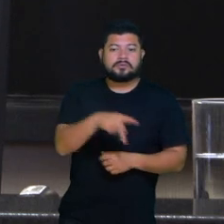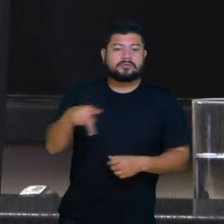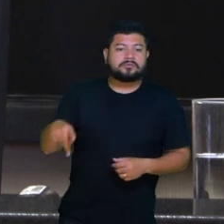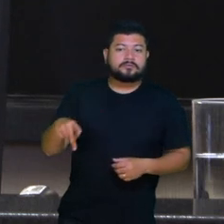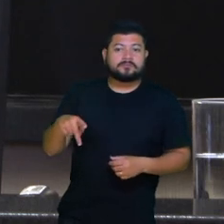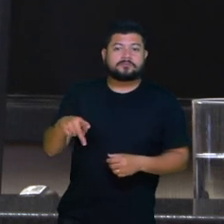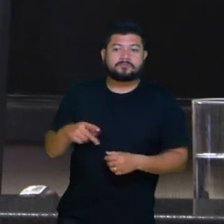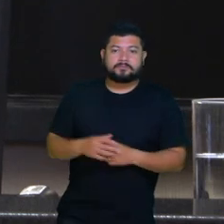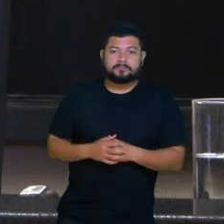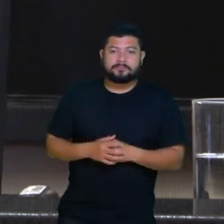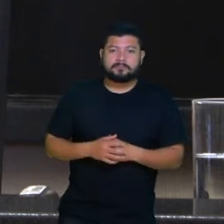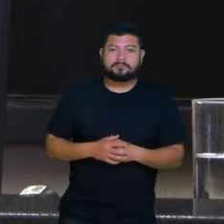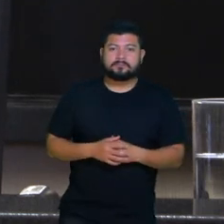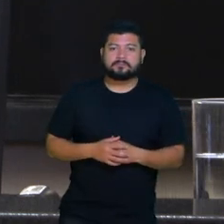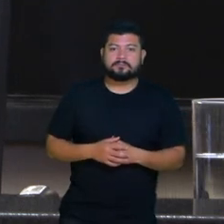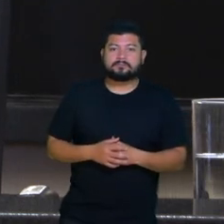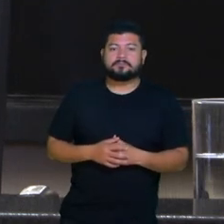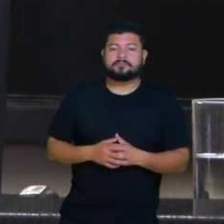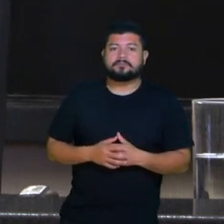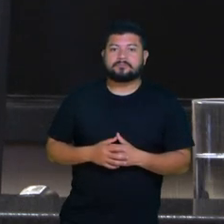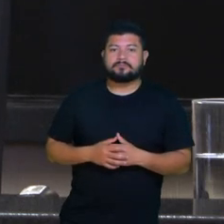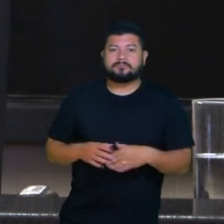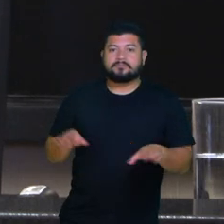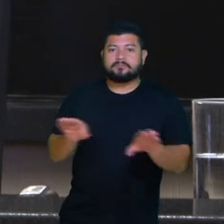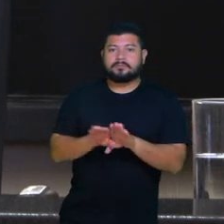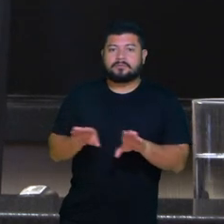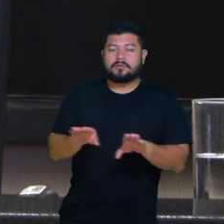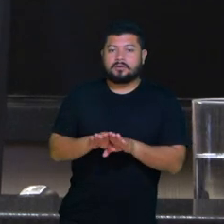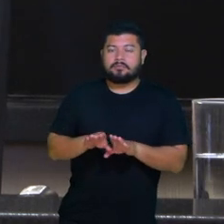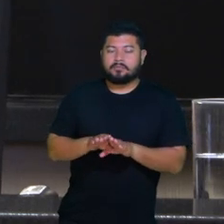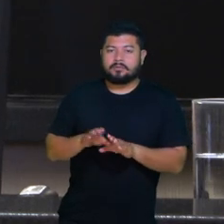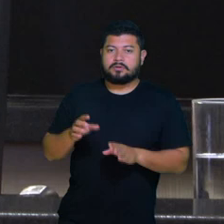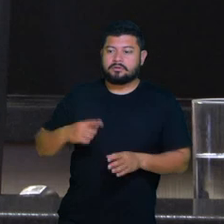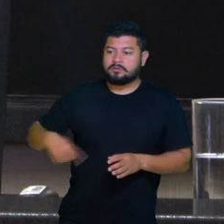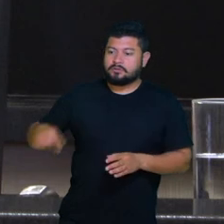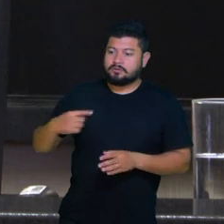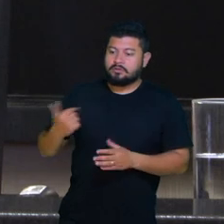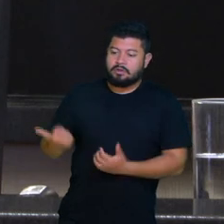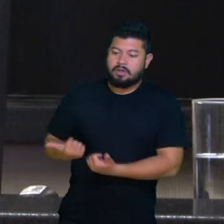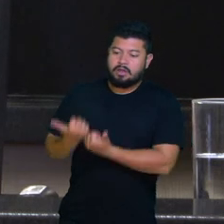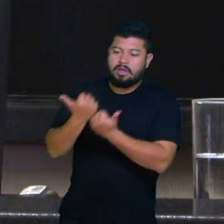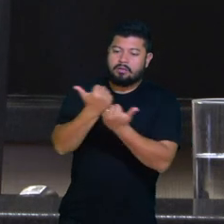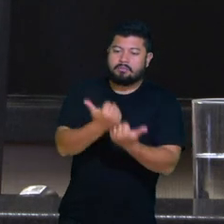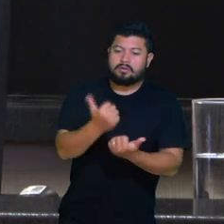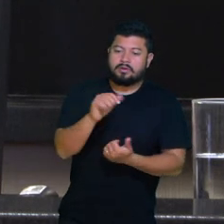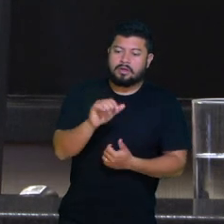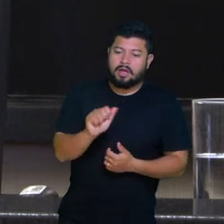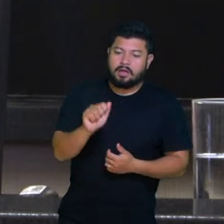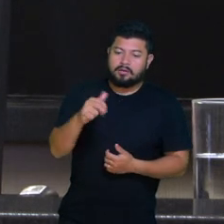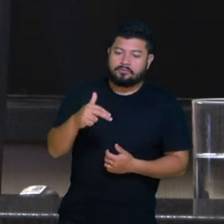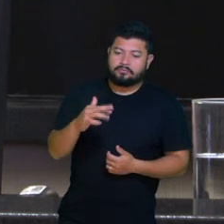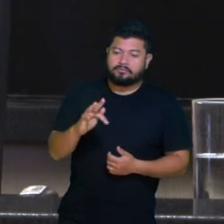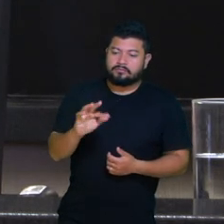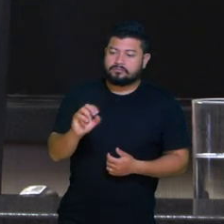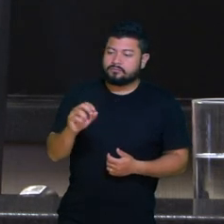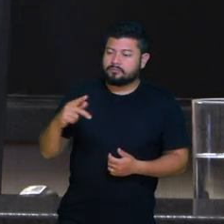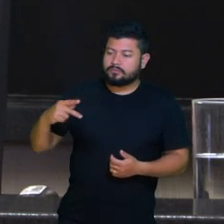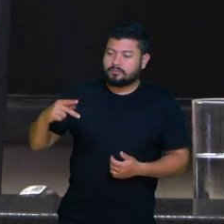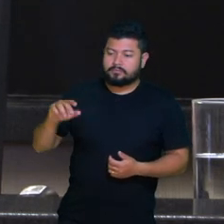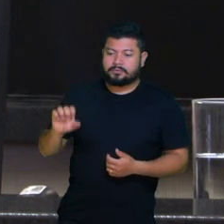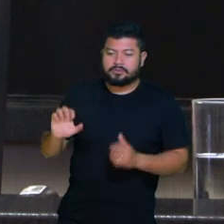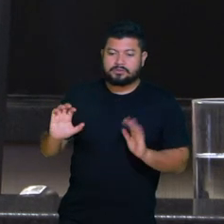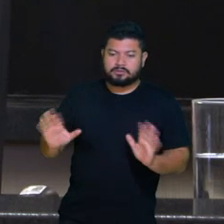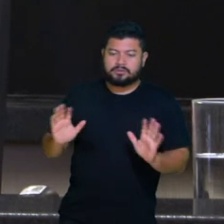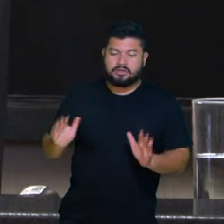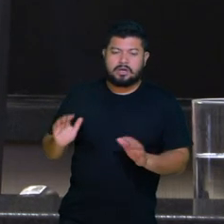passar né pelas contribuições que a an fop tem dado nesse debate né nos